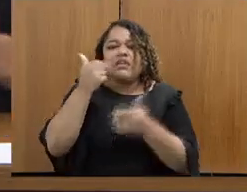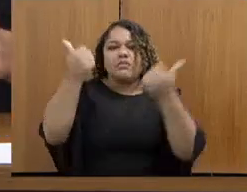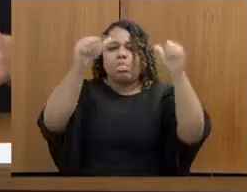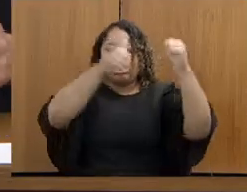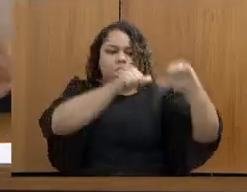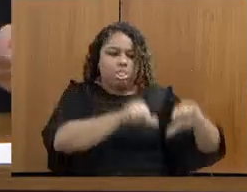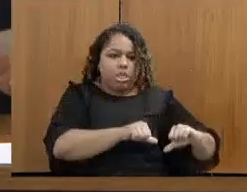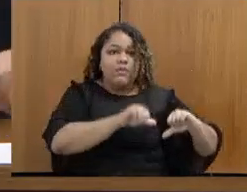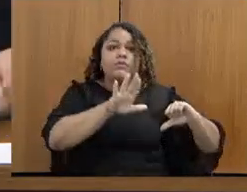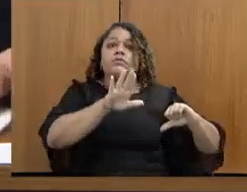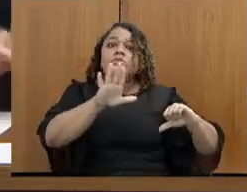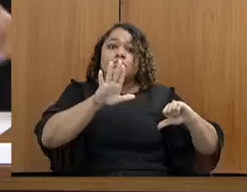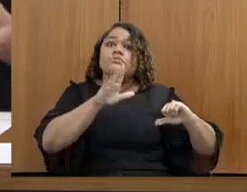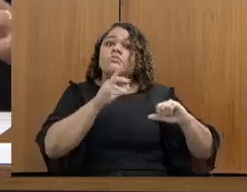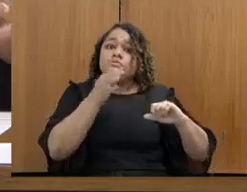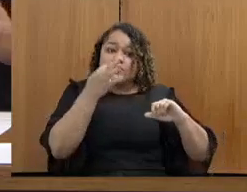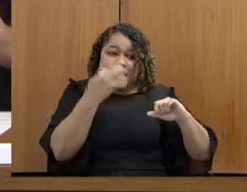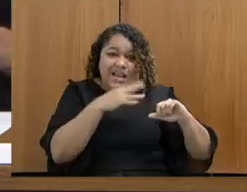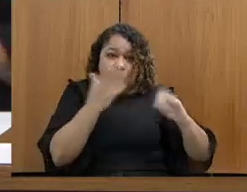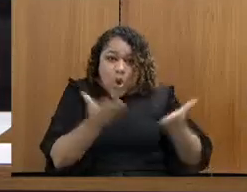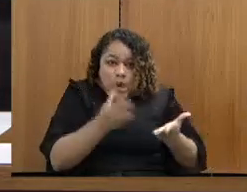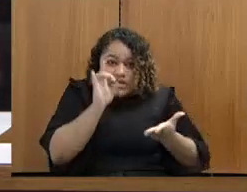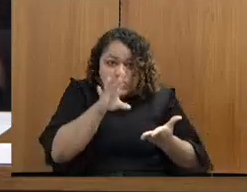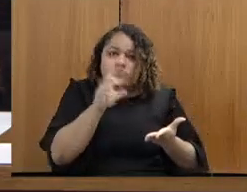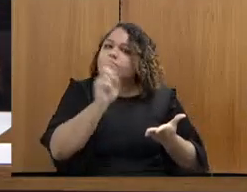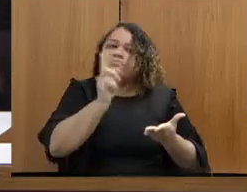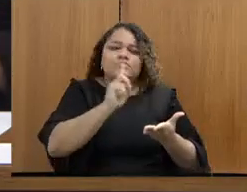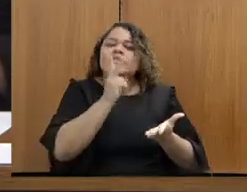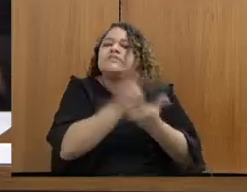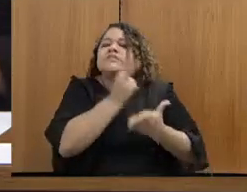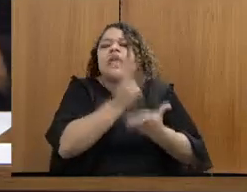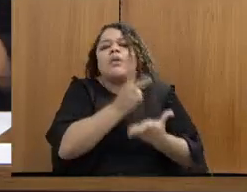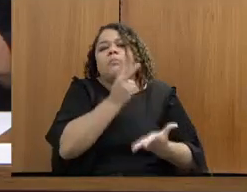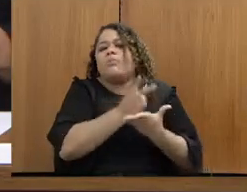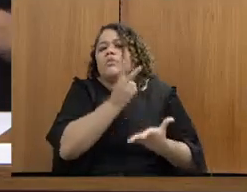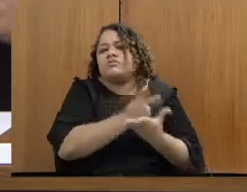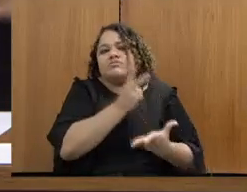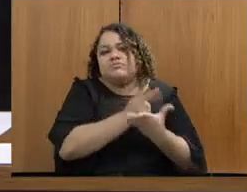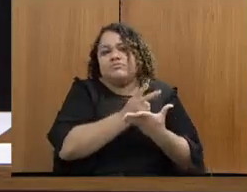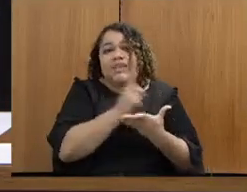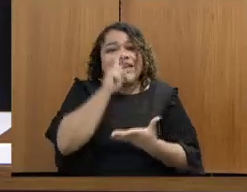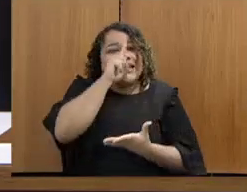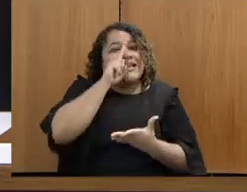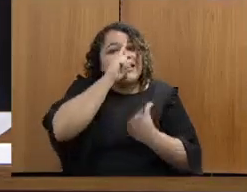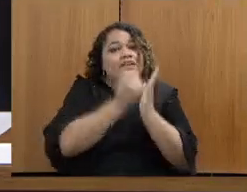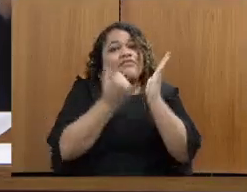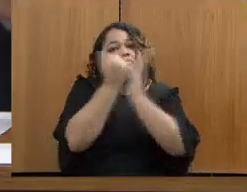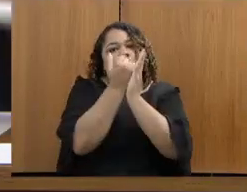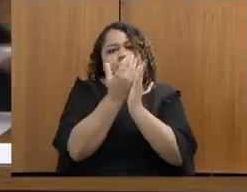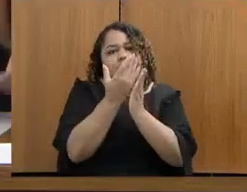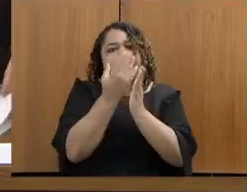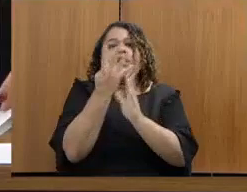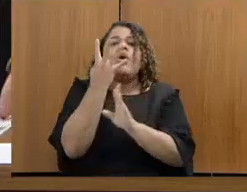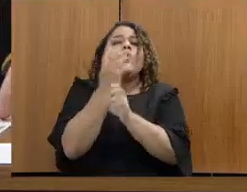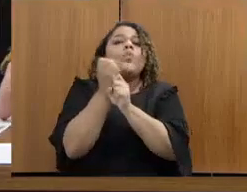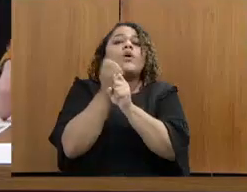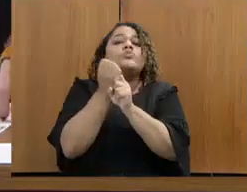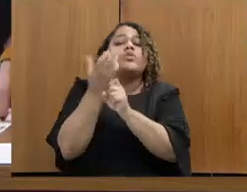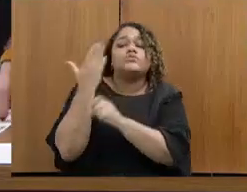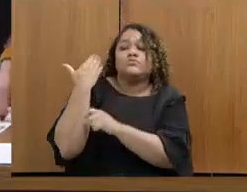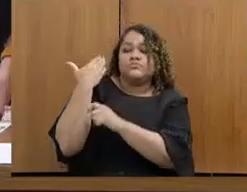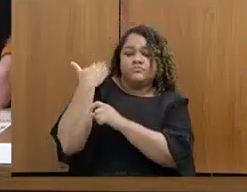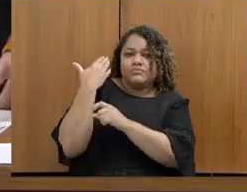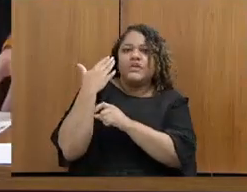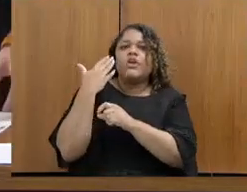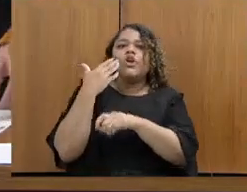ela sempre esteve e de uma forma muito mais grave a gente foi um pouco mais de 4 anos atrás no governo do PT a gente